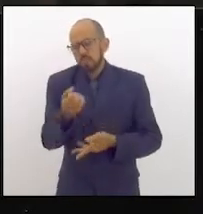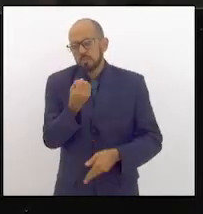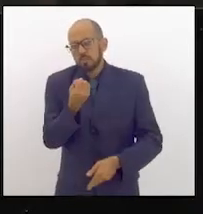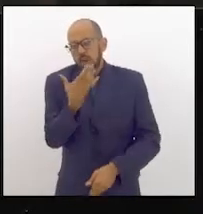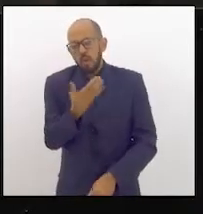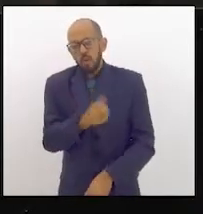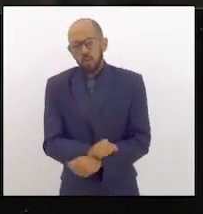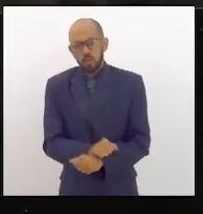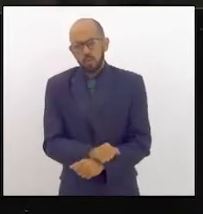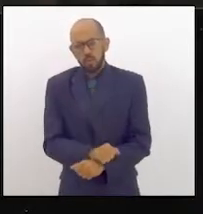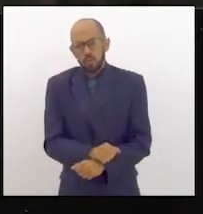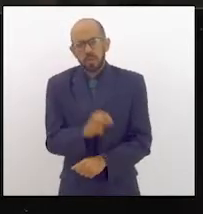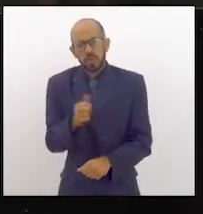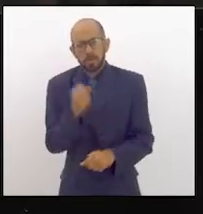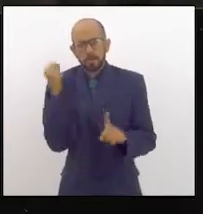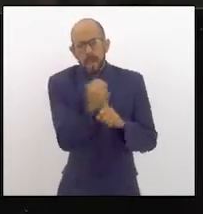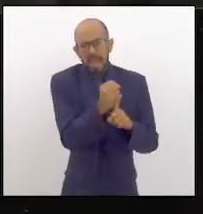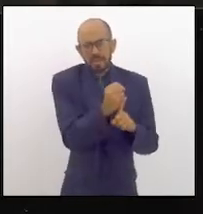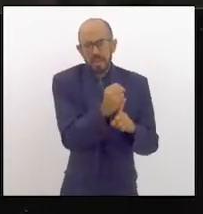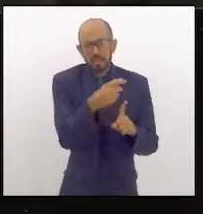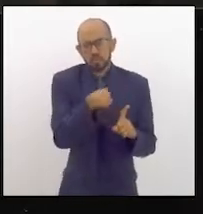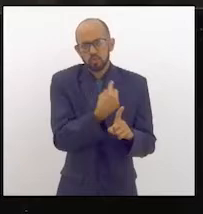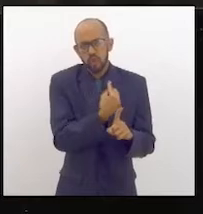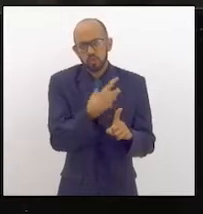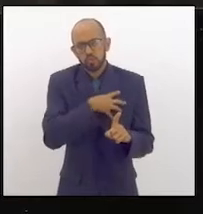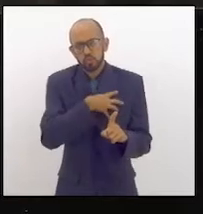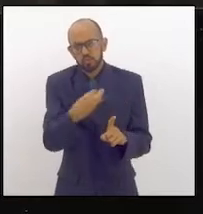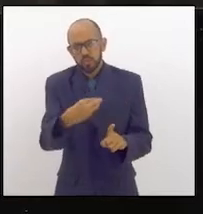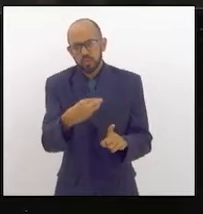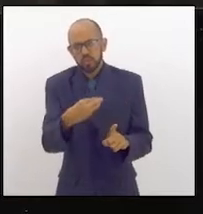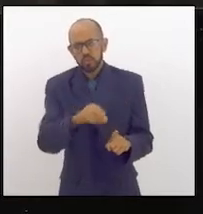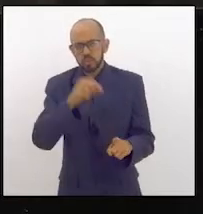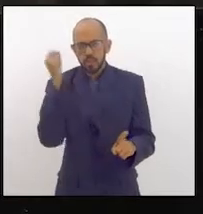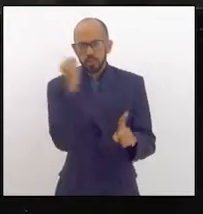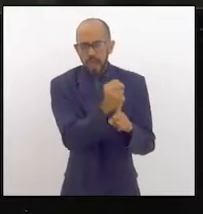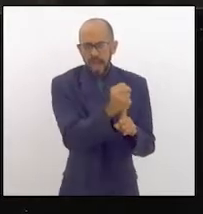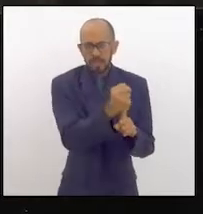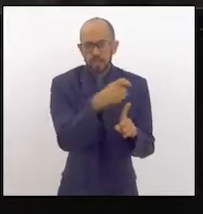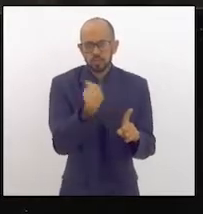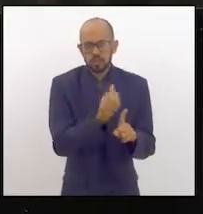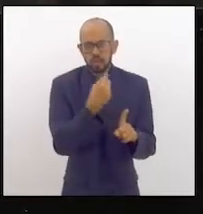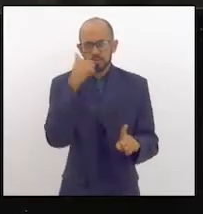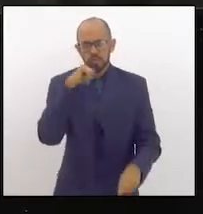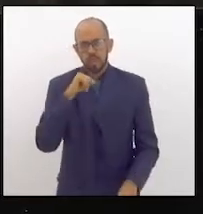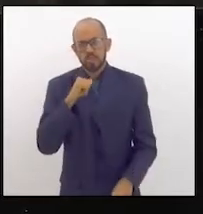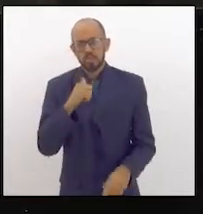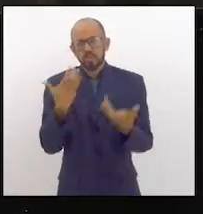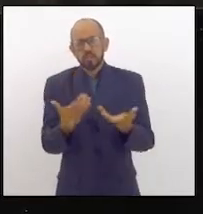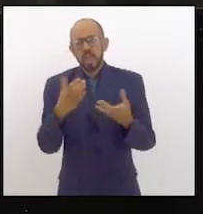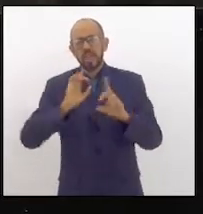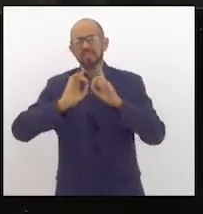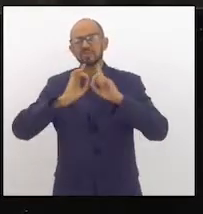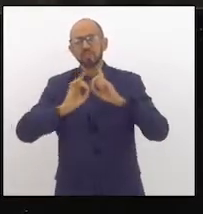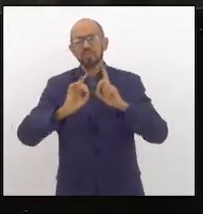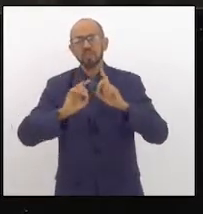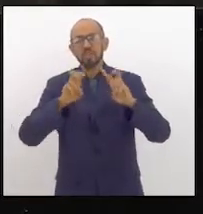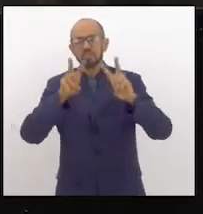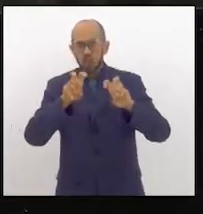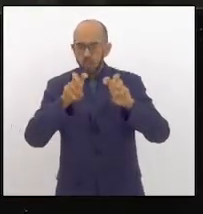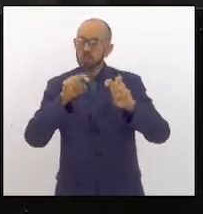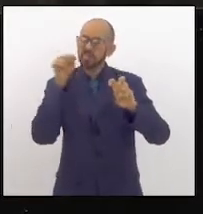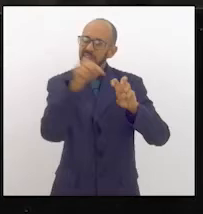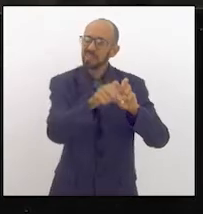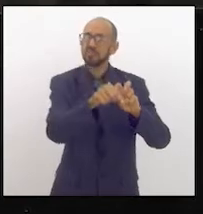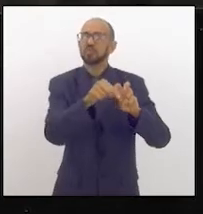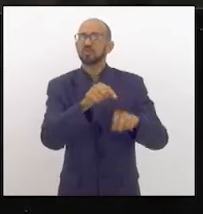do Rio de Janeiro que mata as nossas crianças que mapa as nossas mulheres nós queremos debater sobre isso com a E